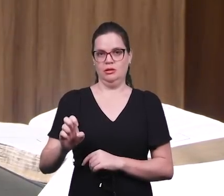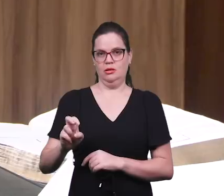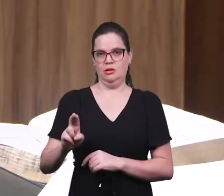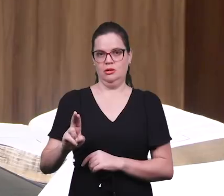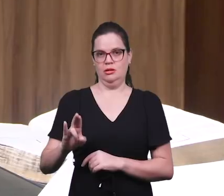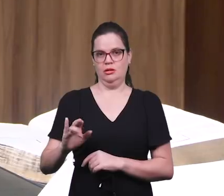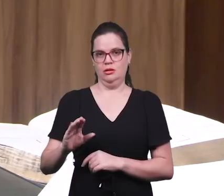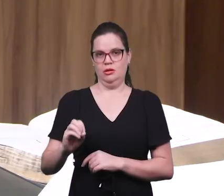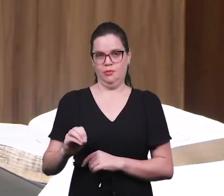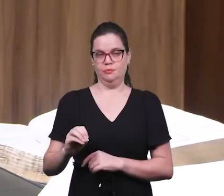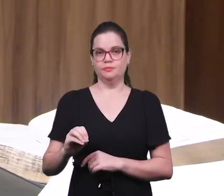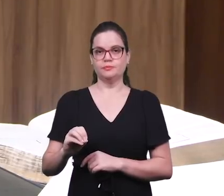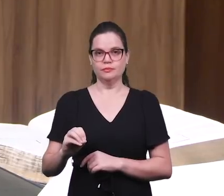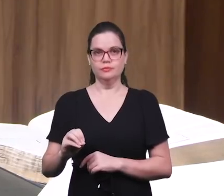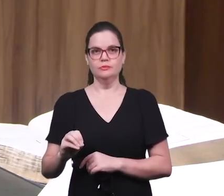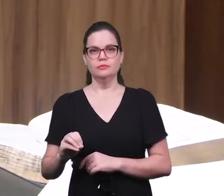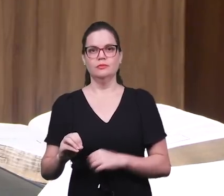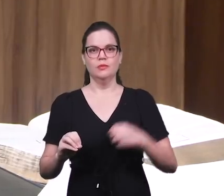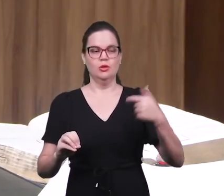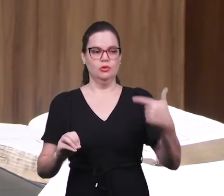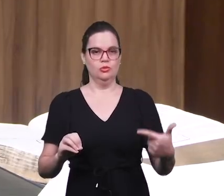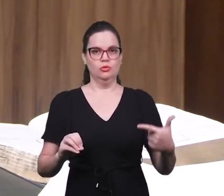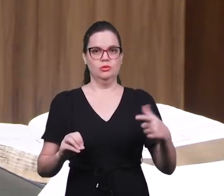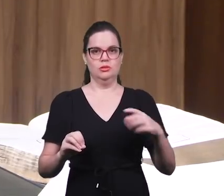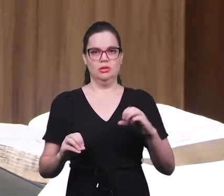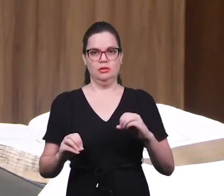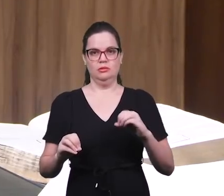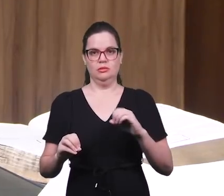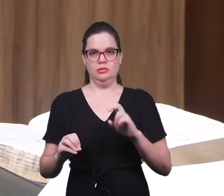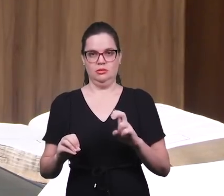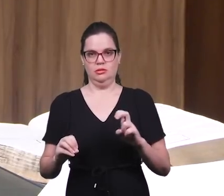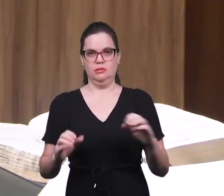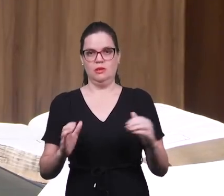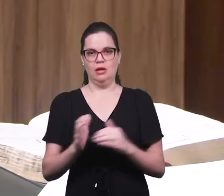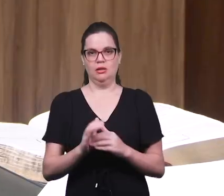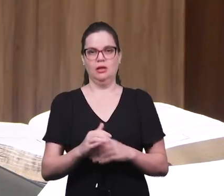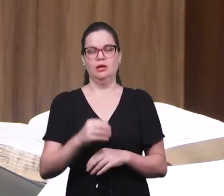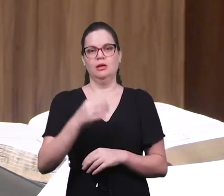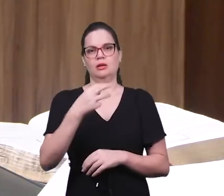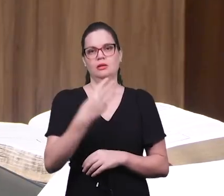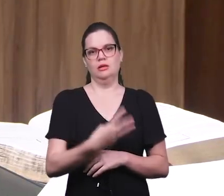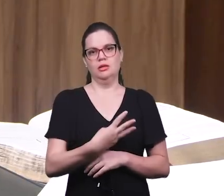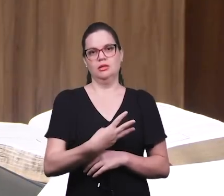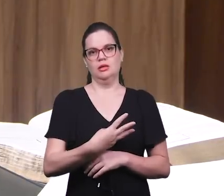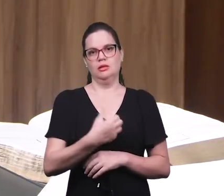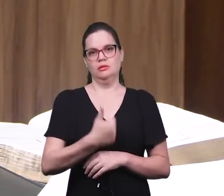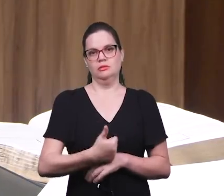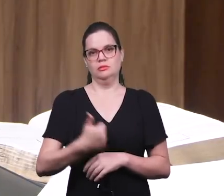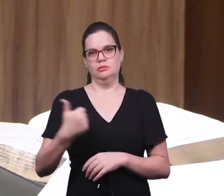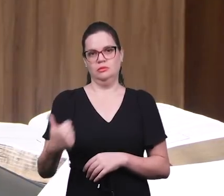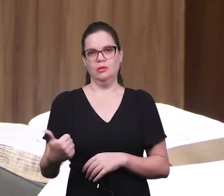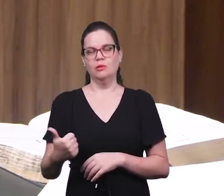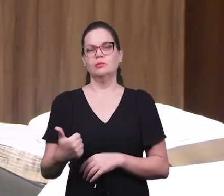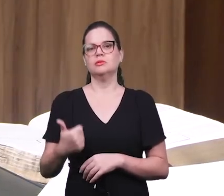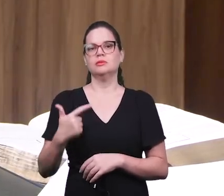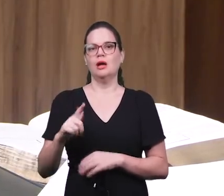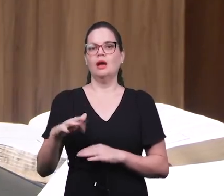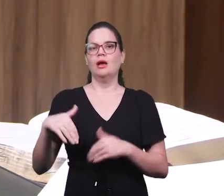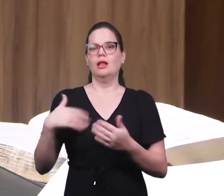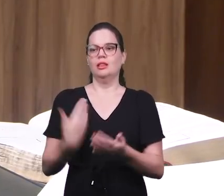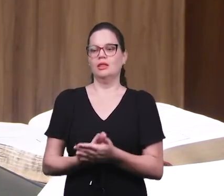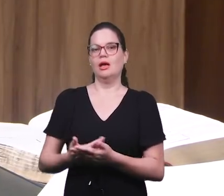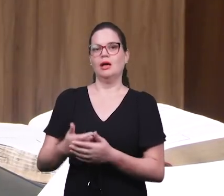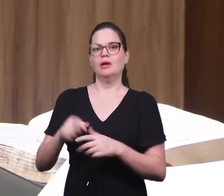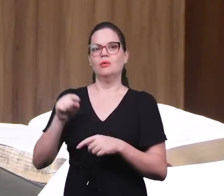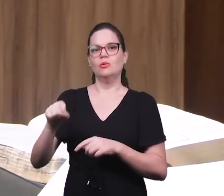305 a 311. Depois nós vamos chegar na época de Constantino já. Ele ateu o fogo no palácio, ele,